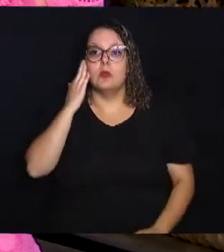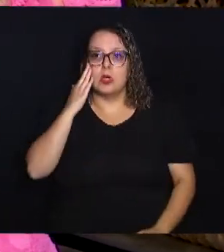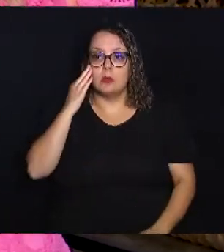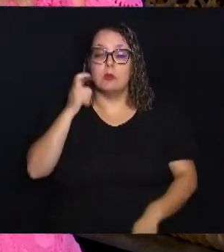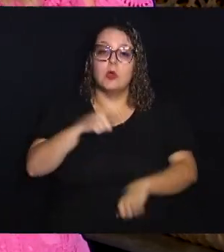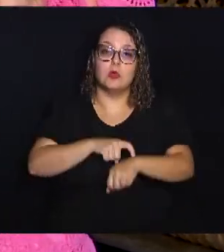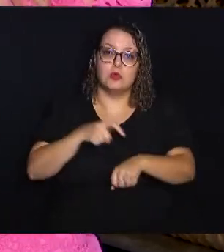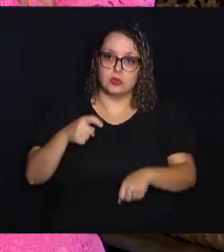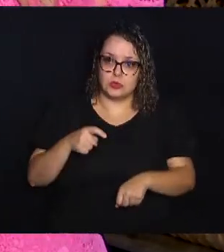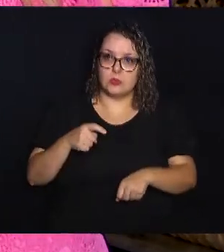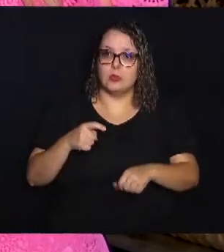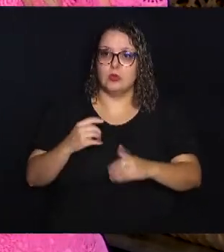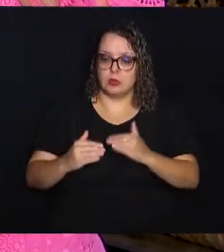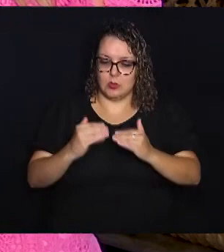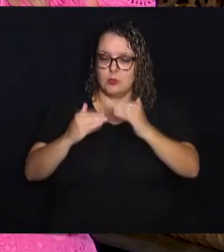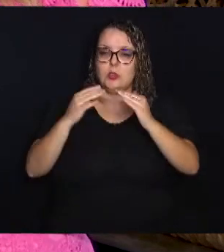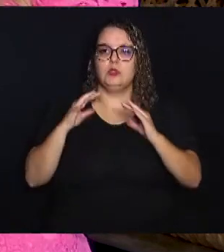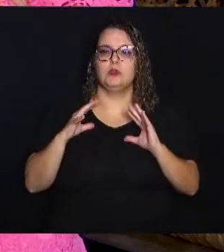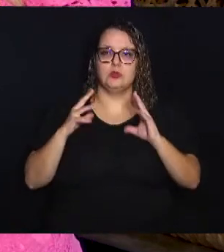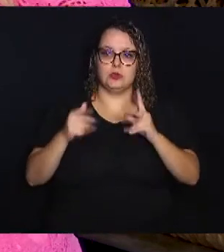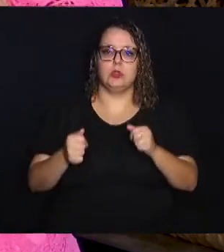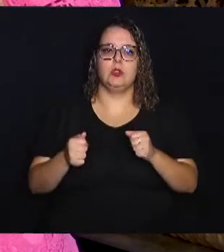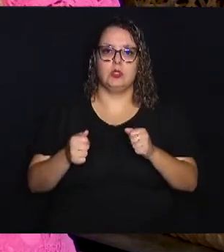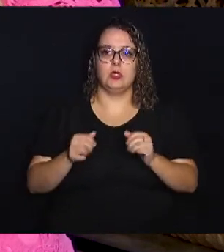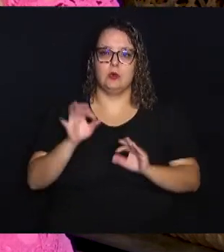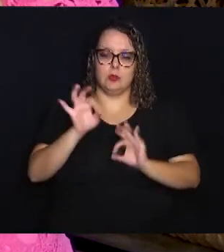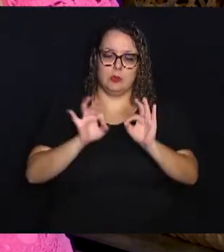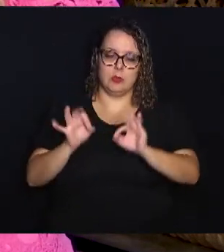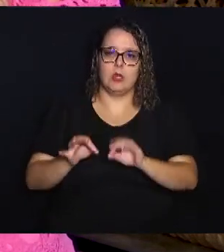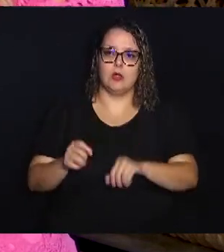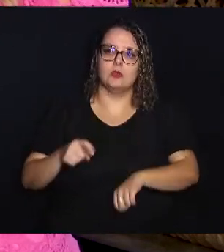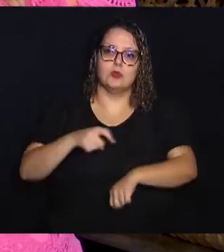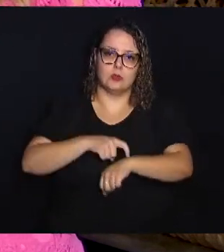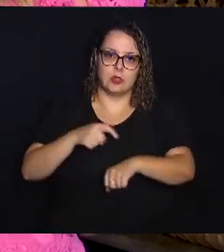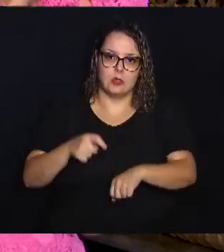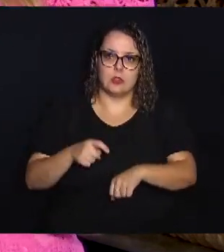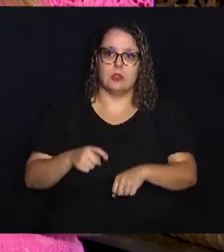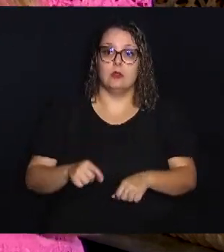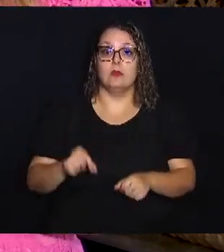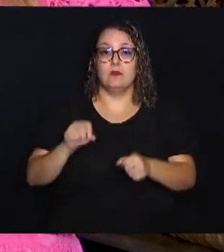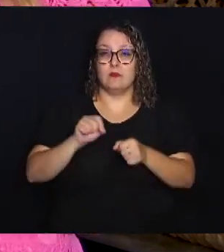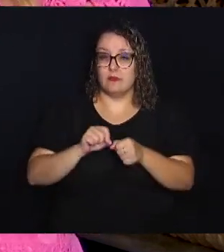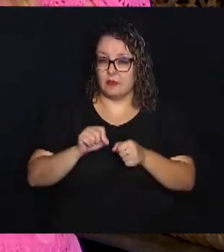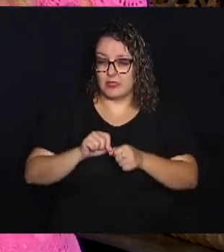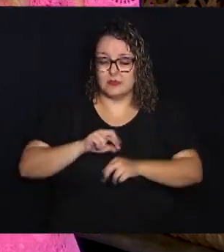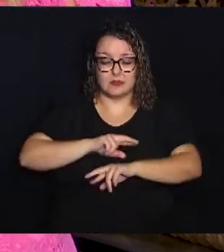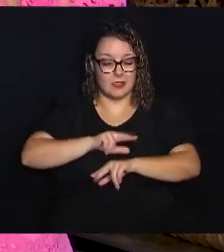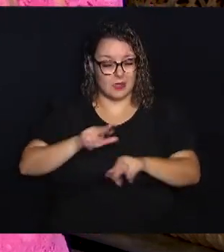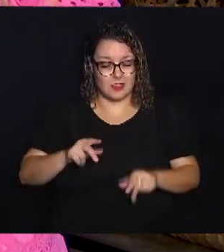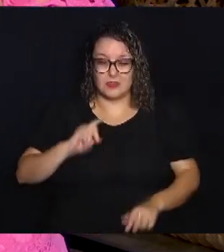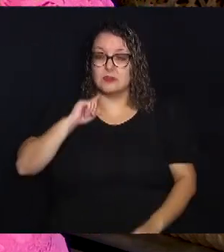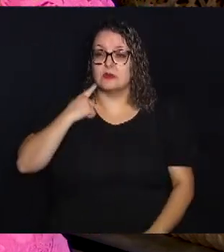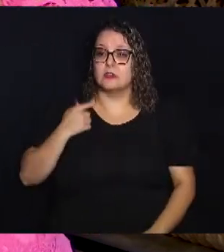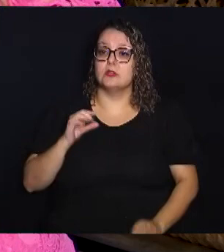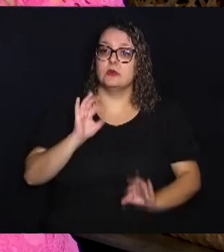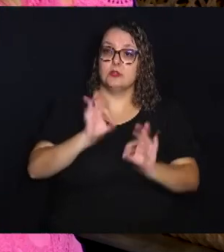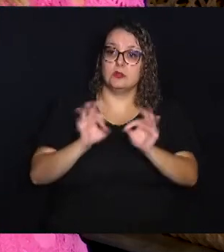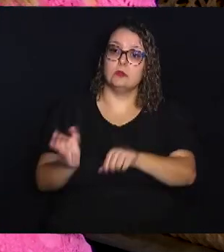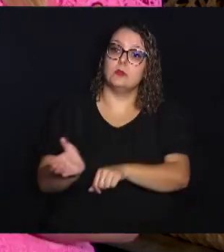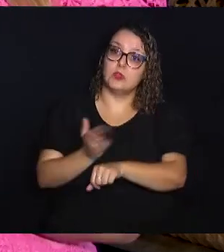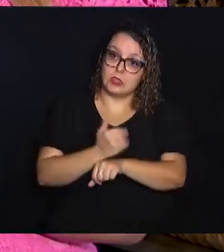saber o tempo que vai levar para ser produzido tudo e montado na hora, porque como faz muita sujeira, a nossa função